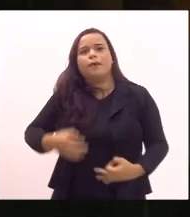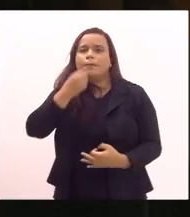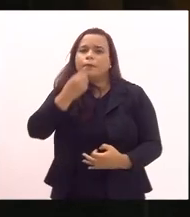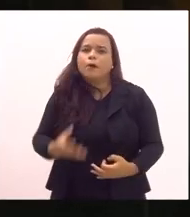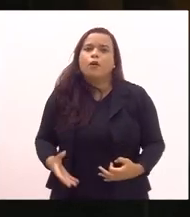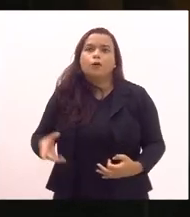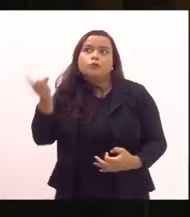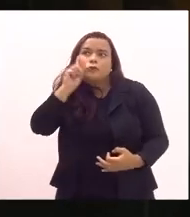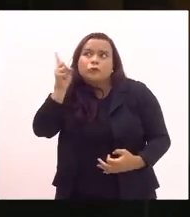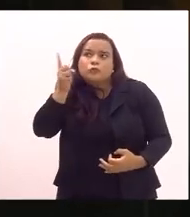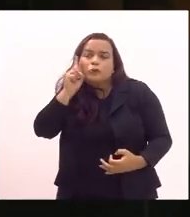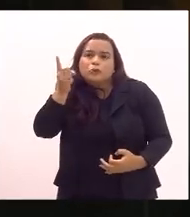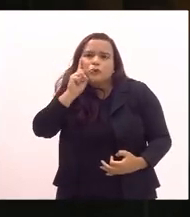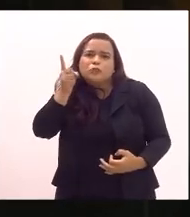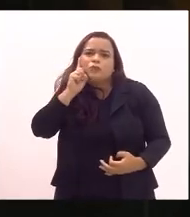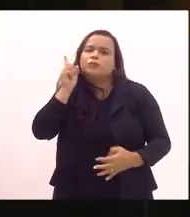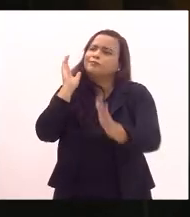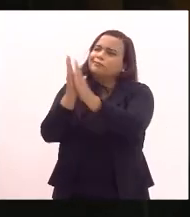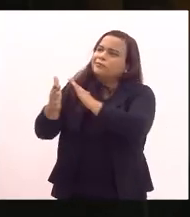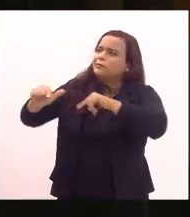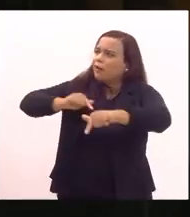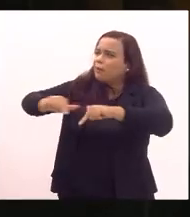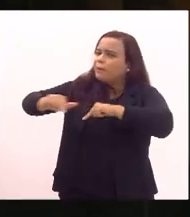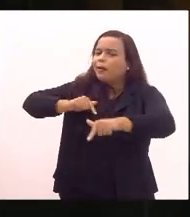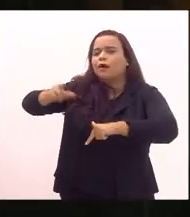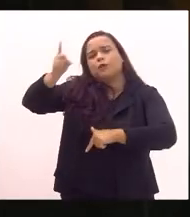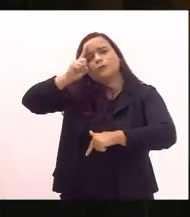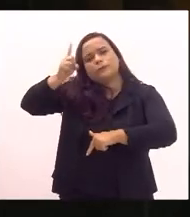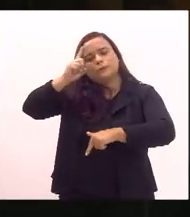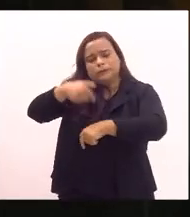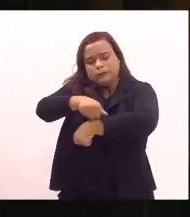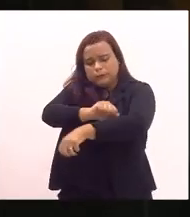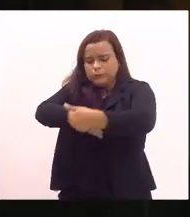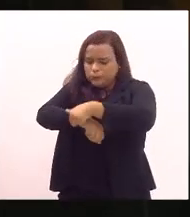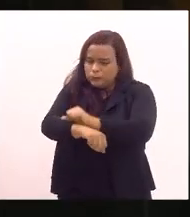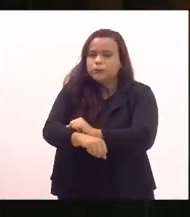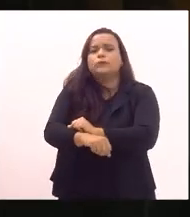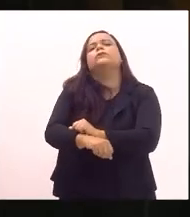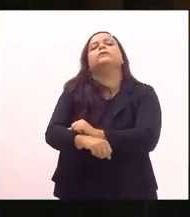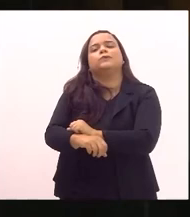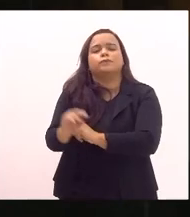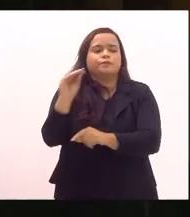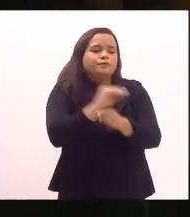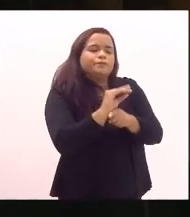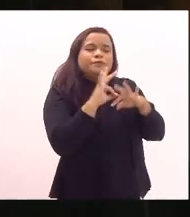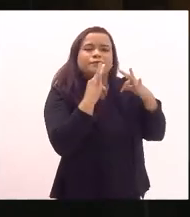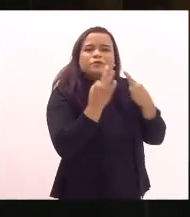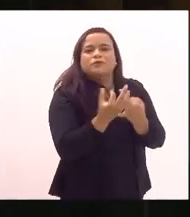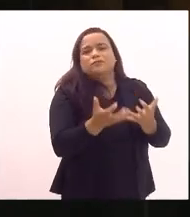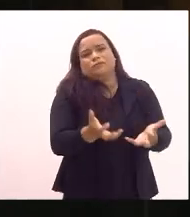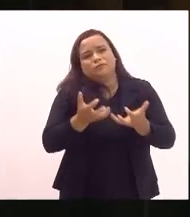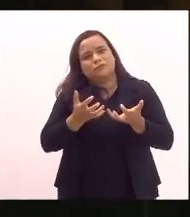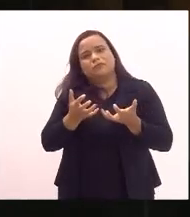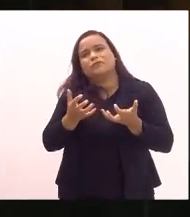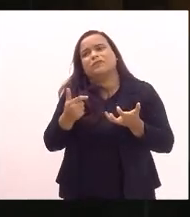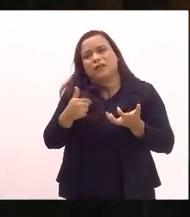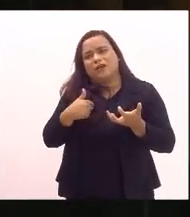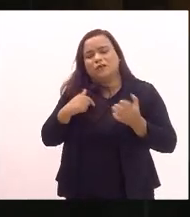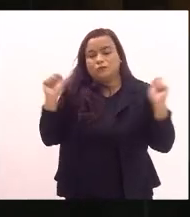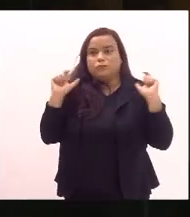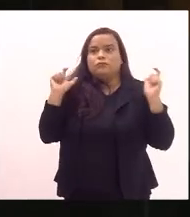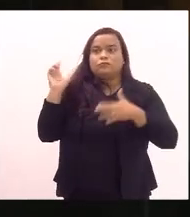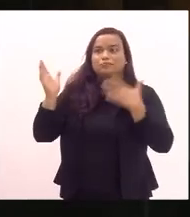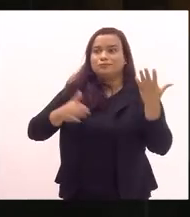sai todos os dias arregace as Suas mangas para levar o pão de cada dia para sua casa e eu sinceramente eu me